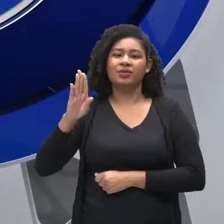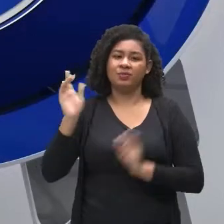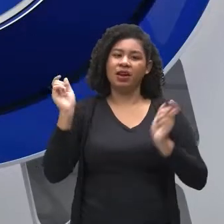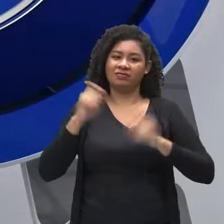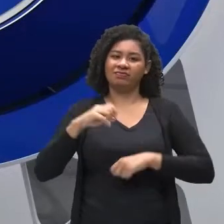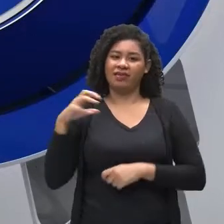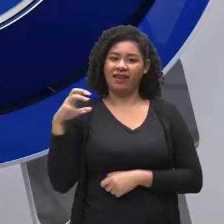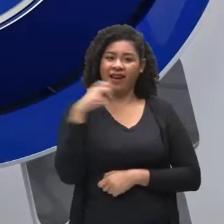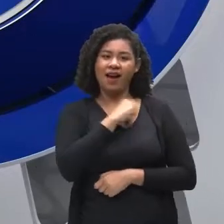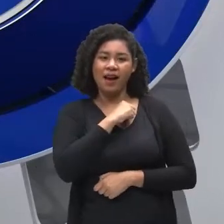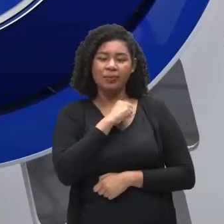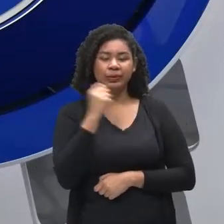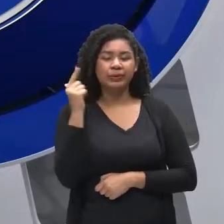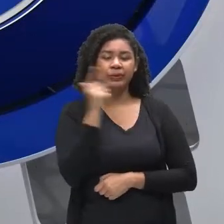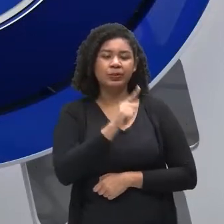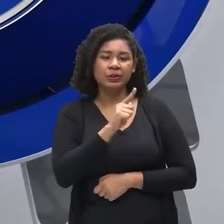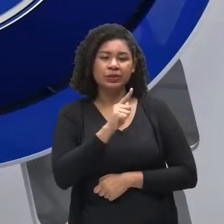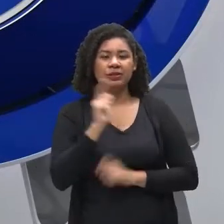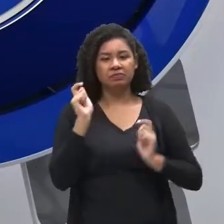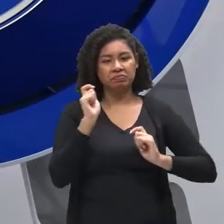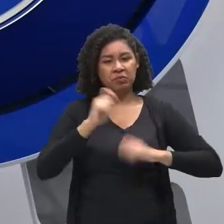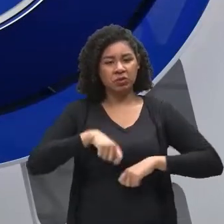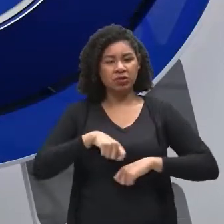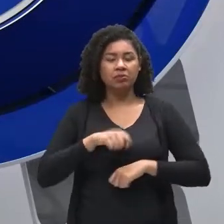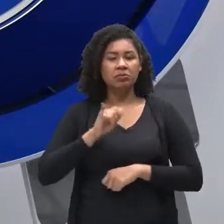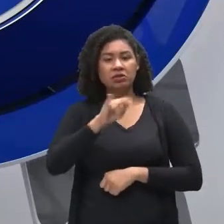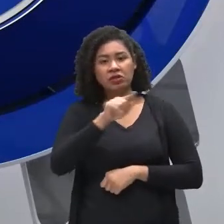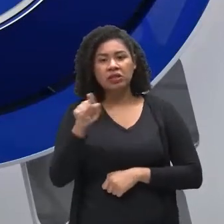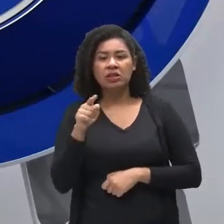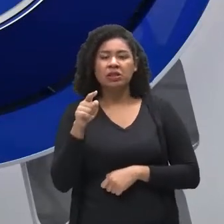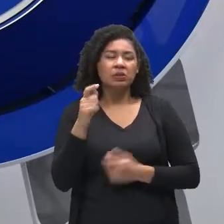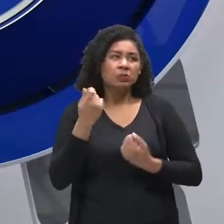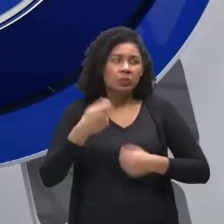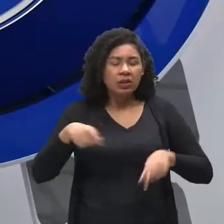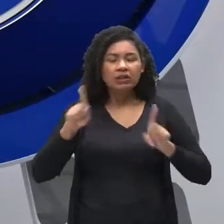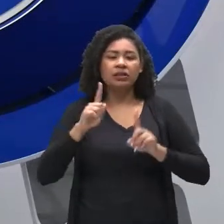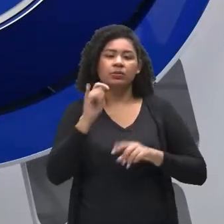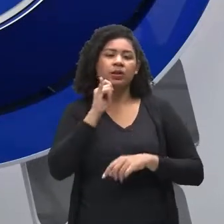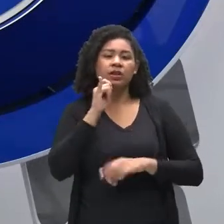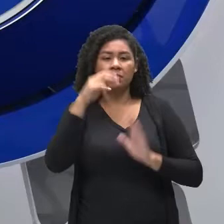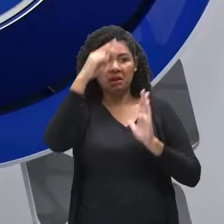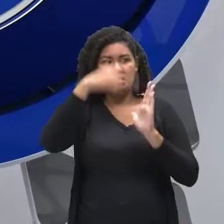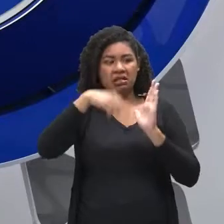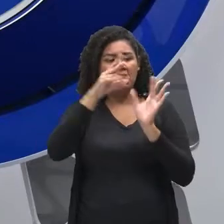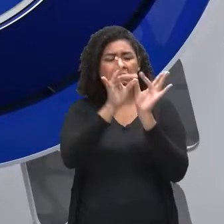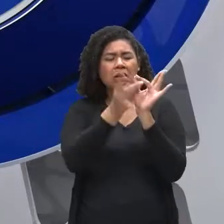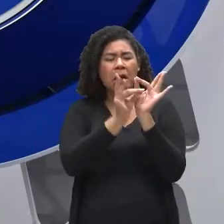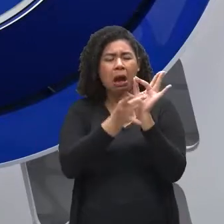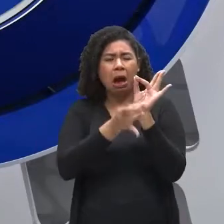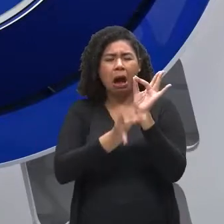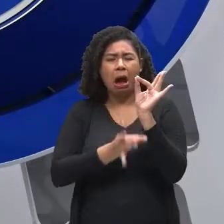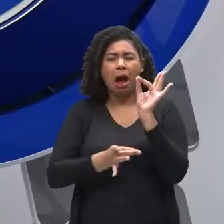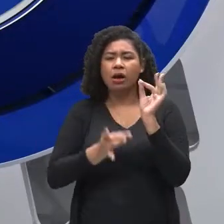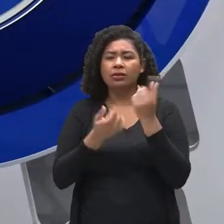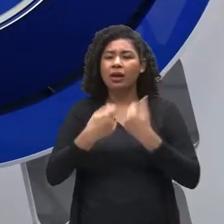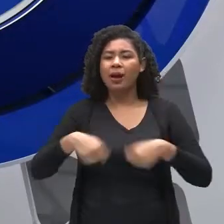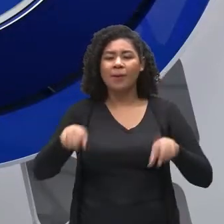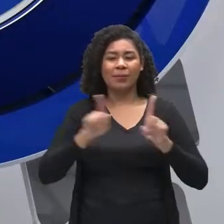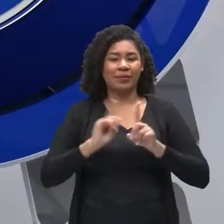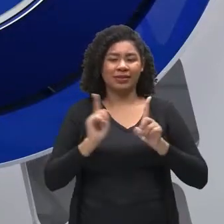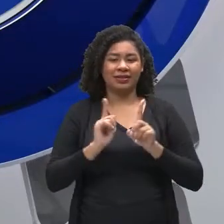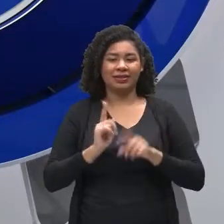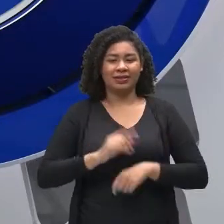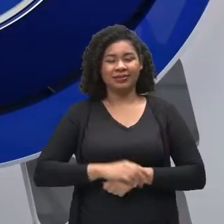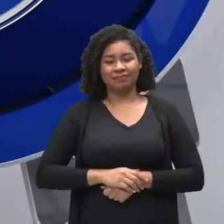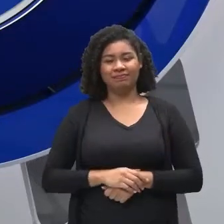muito mais rápida, sem que você precise ler todo o texto, né? E ler palavra por palavra. A gente